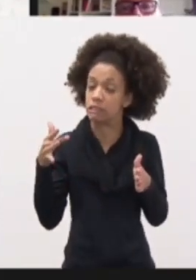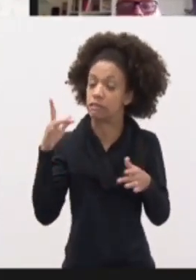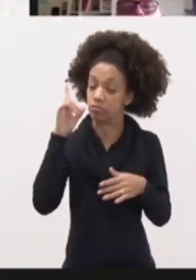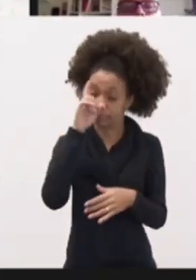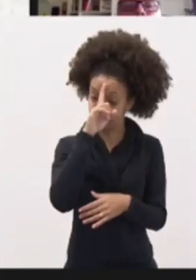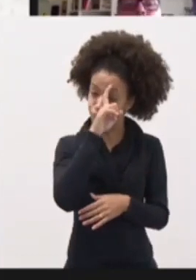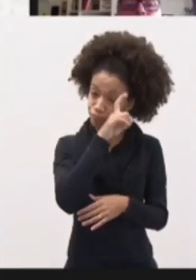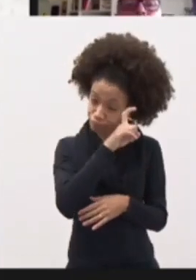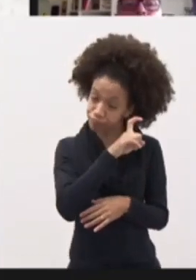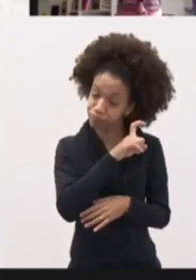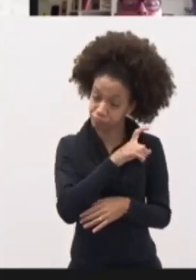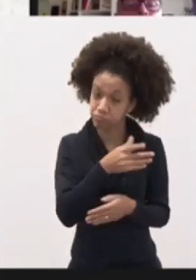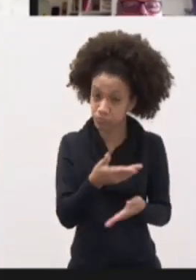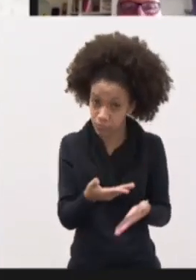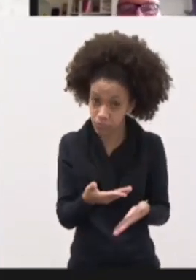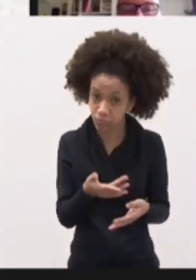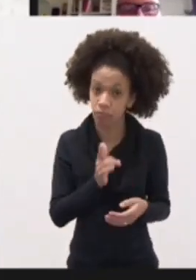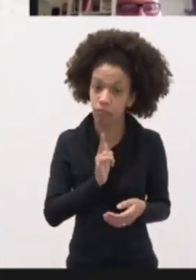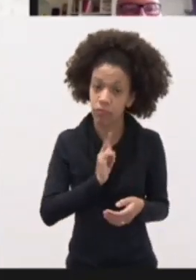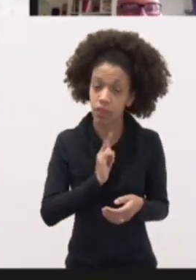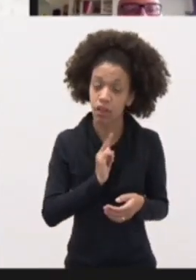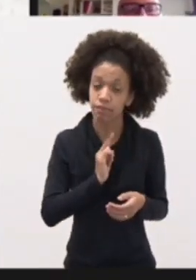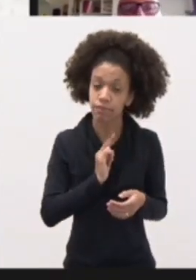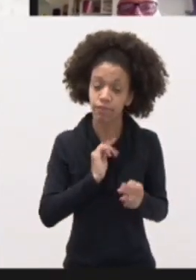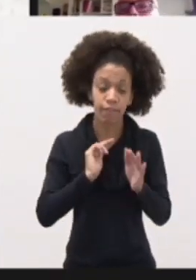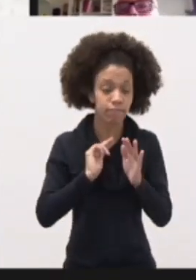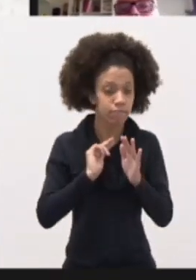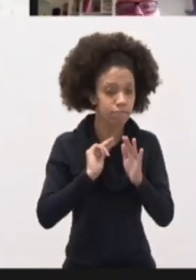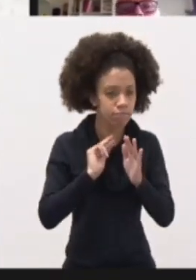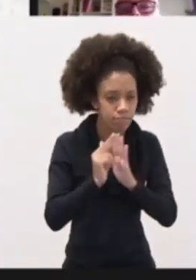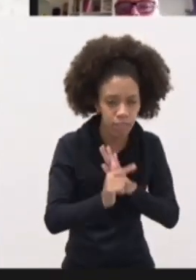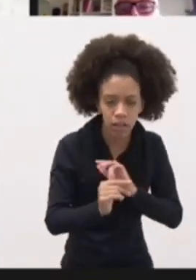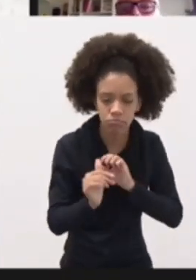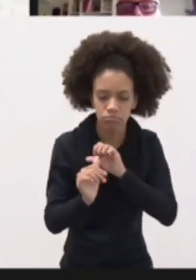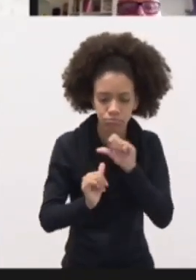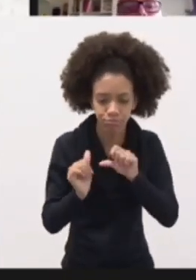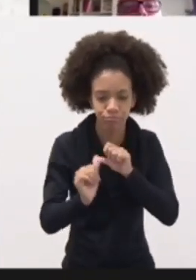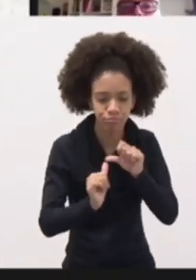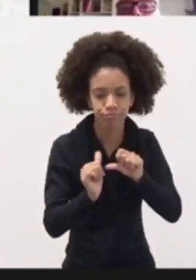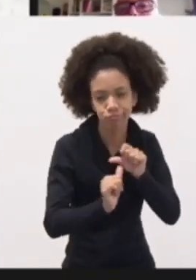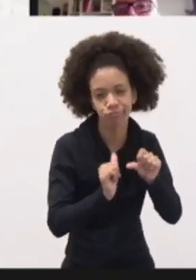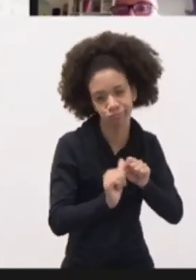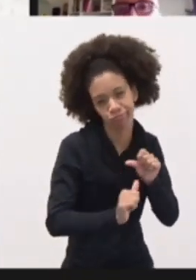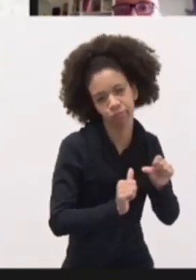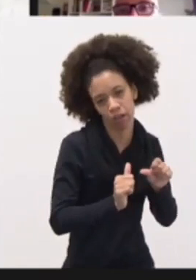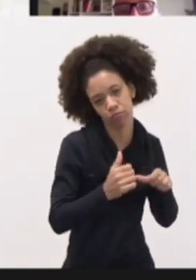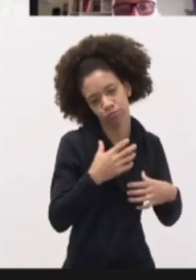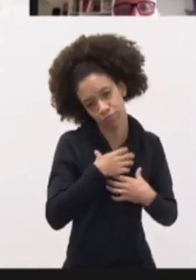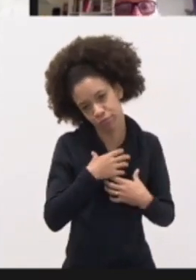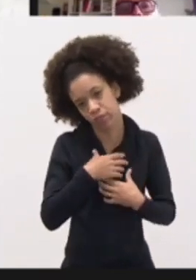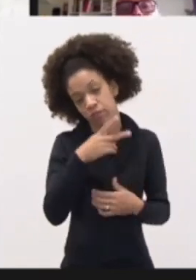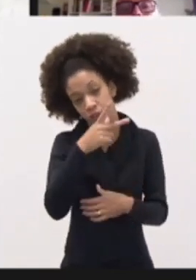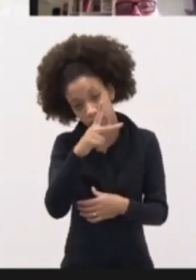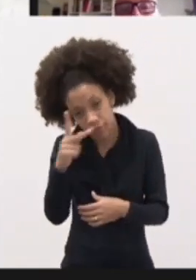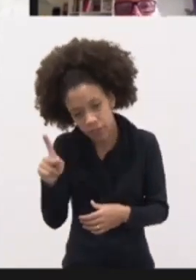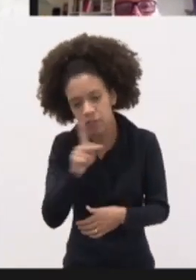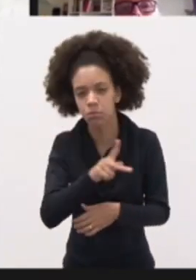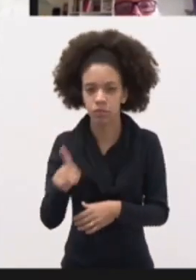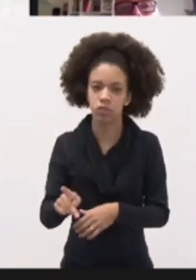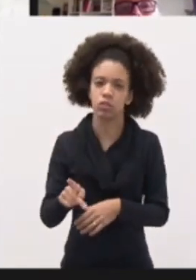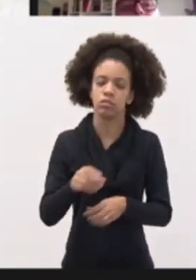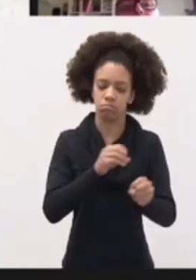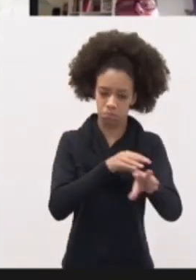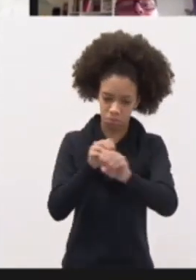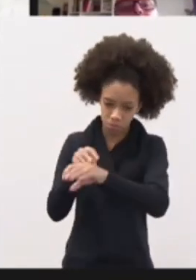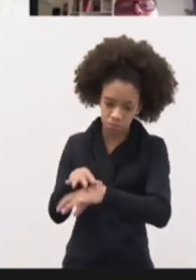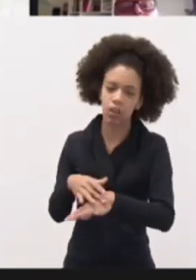né? Existem uma série de alterações sendo feitas na forma como vocês, professores, estão dando aula,